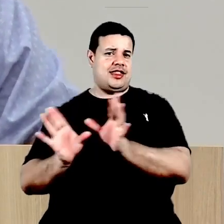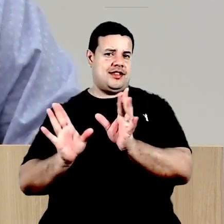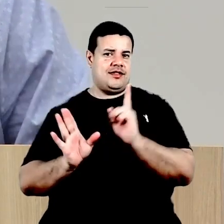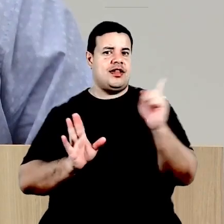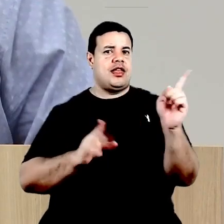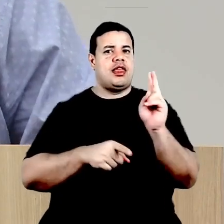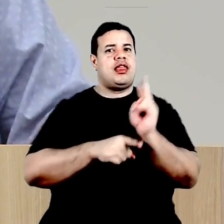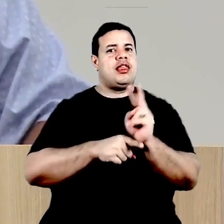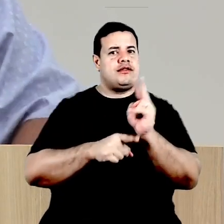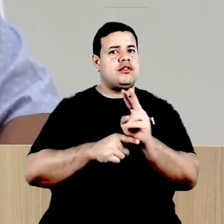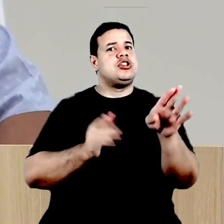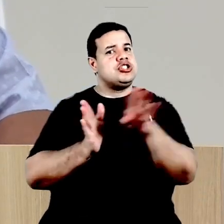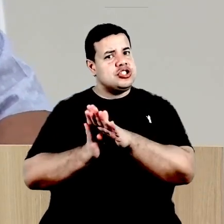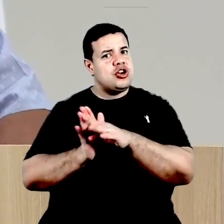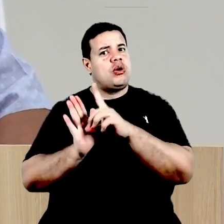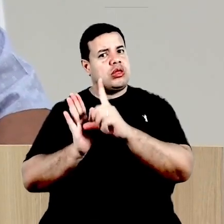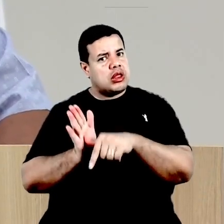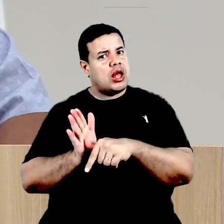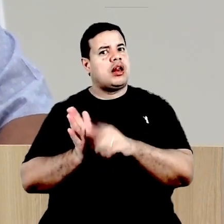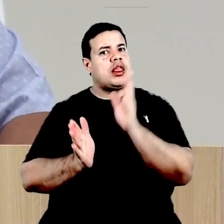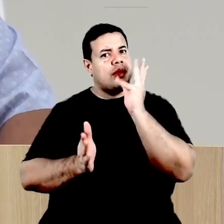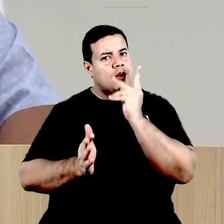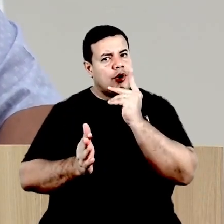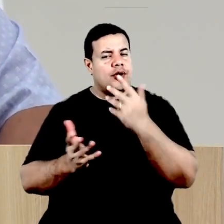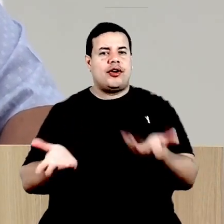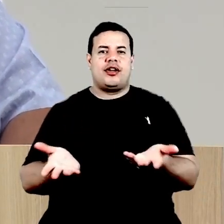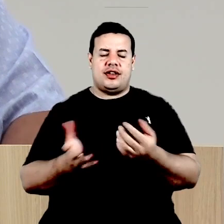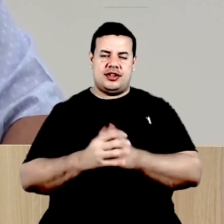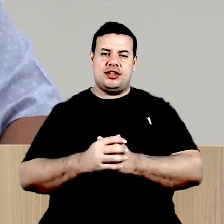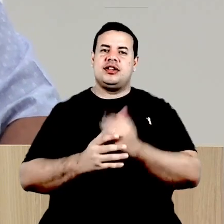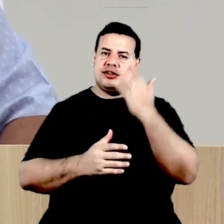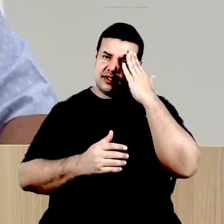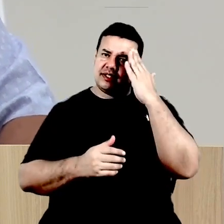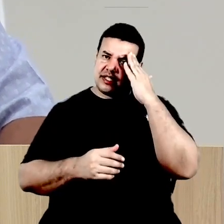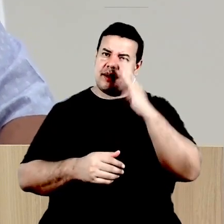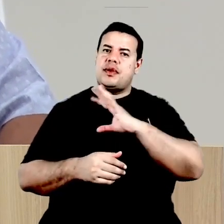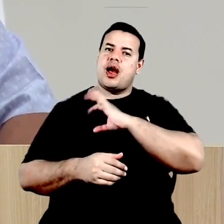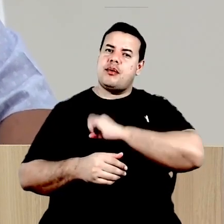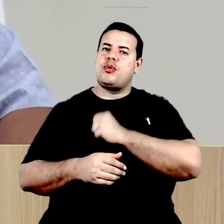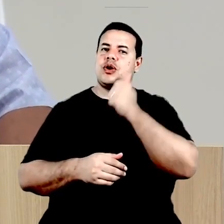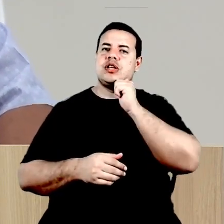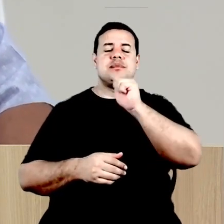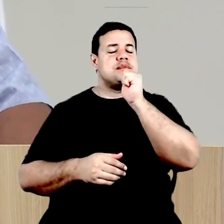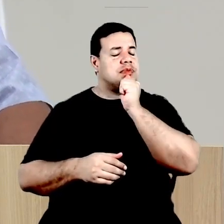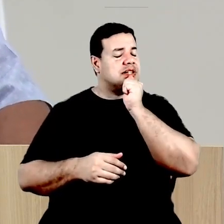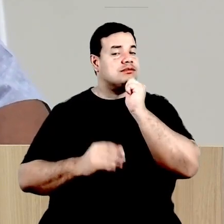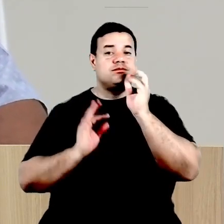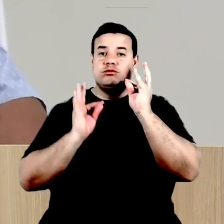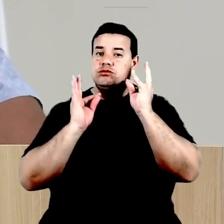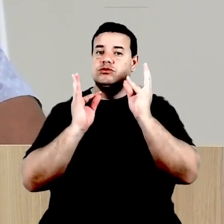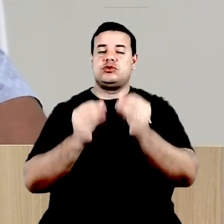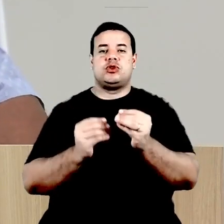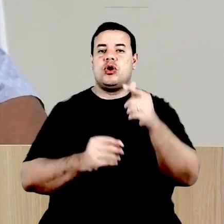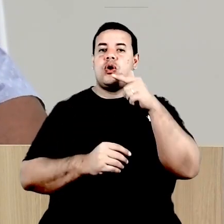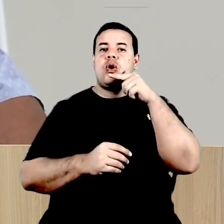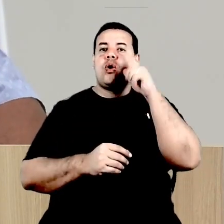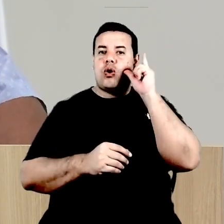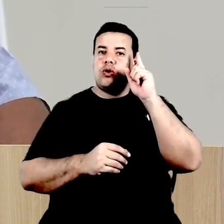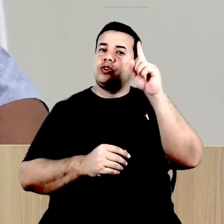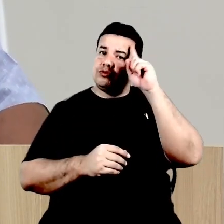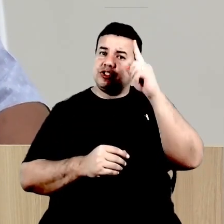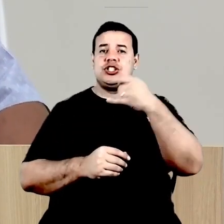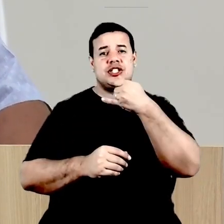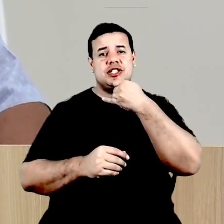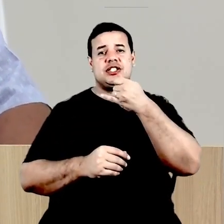fala você chegou tarde em casa ontem né filho então a gente sabe que o amor de mãe é incondicional e nesse dia de ontem foi um dia muito triste também para